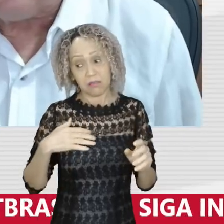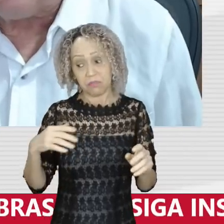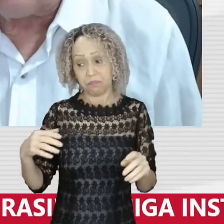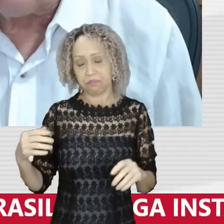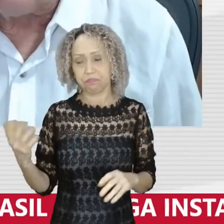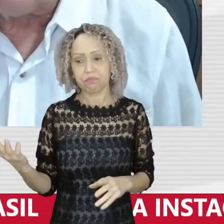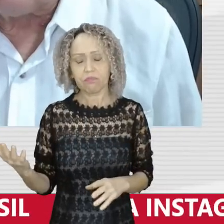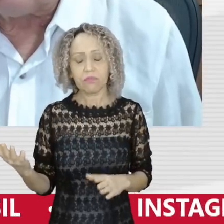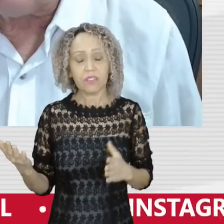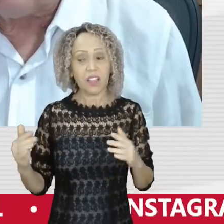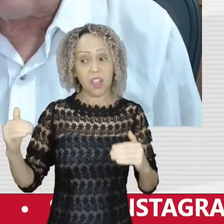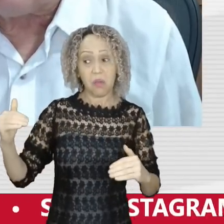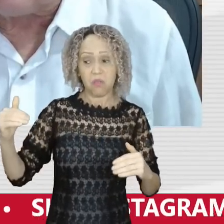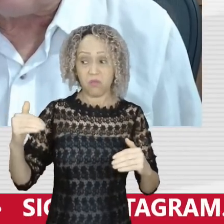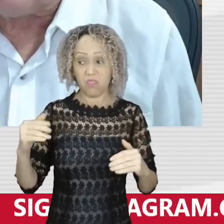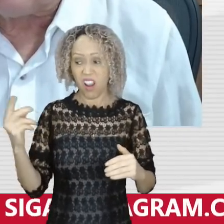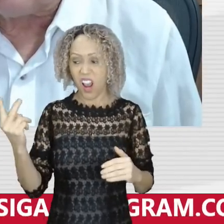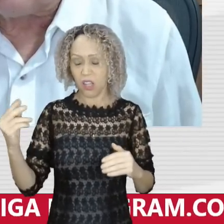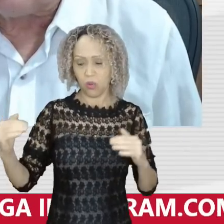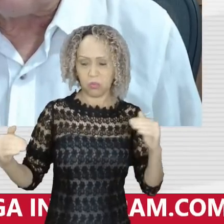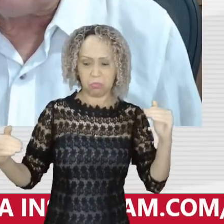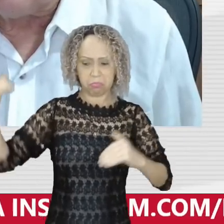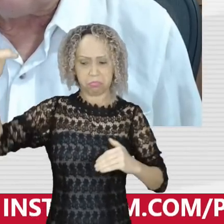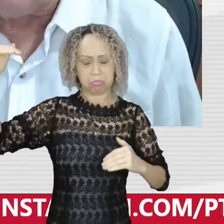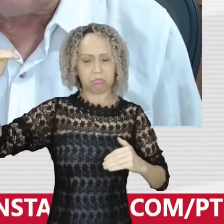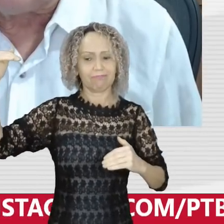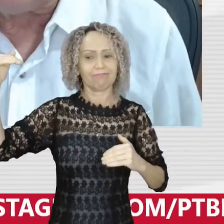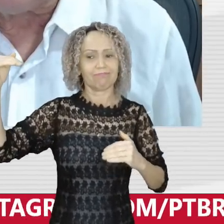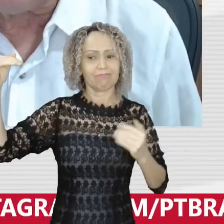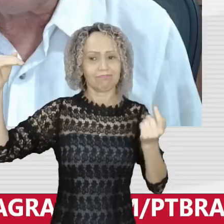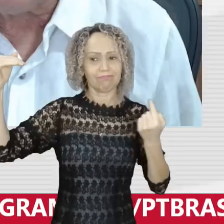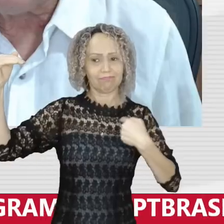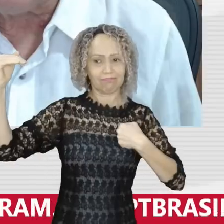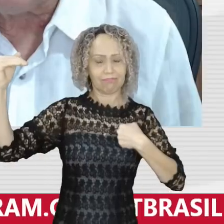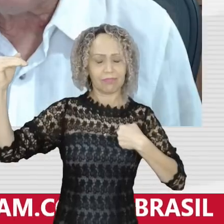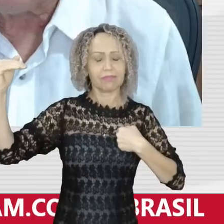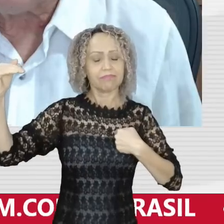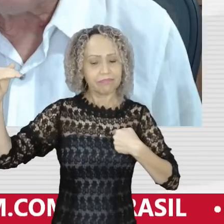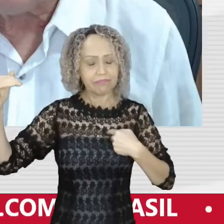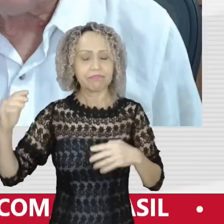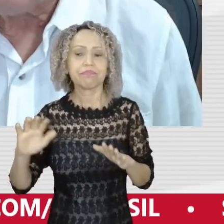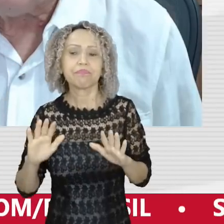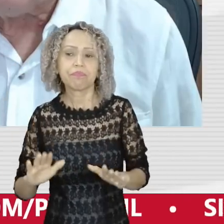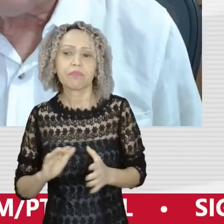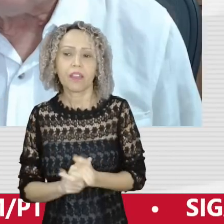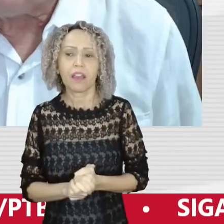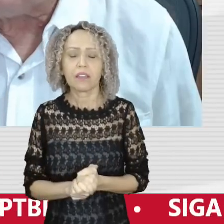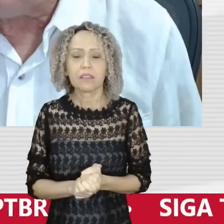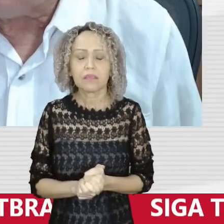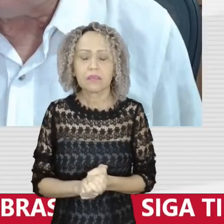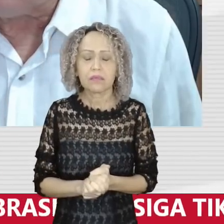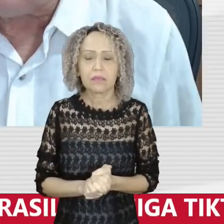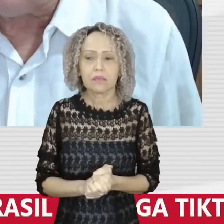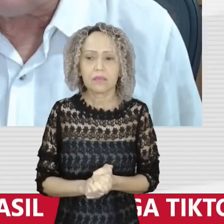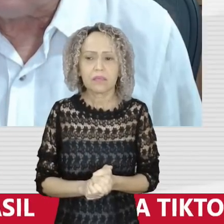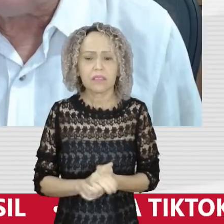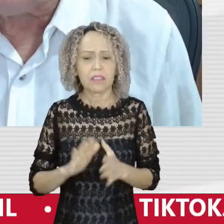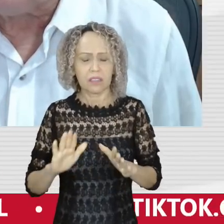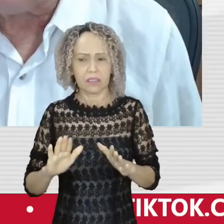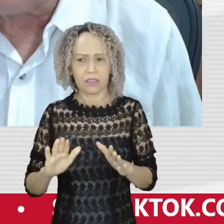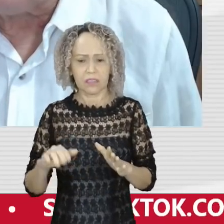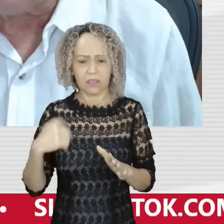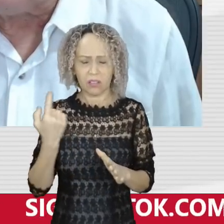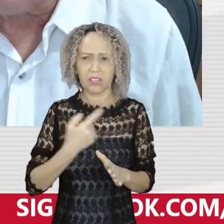tanta desvantagem dessas condições. Agora, quando eu até ainda comentava que a gente está vivendo